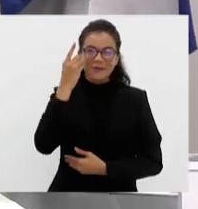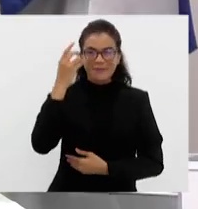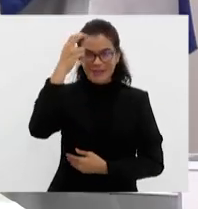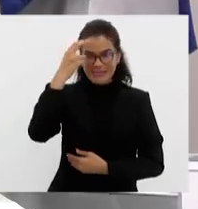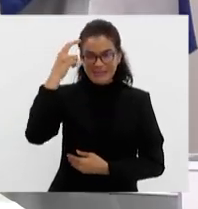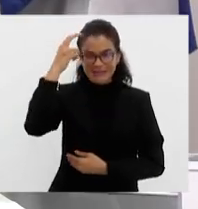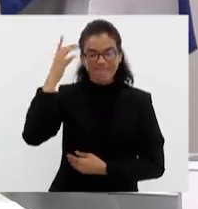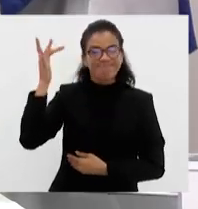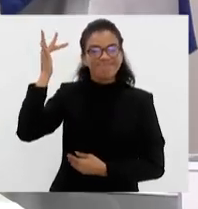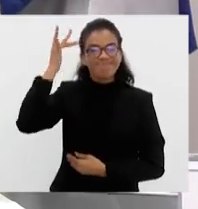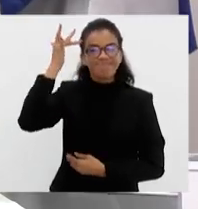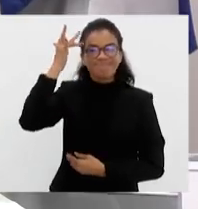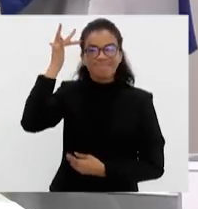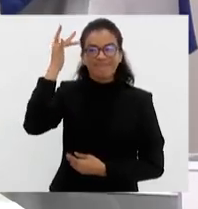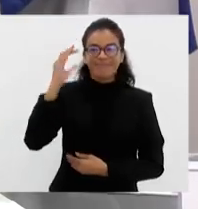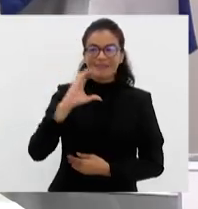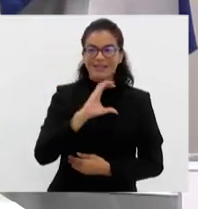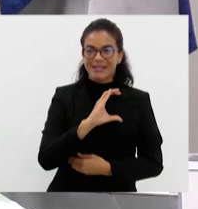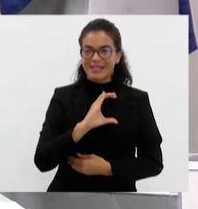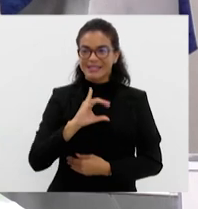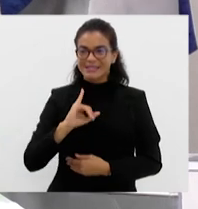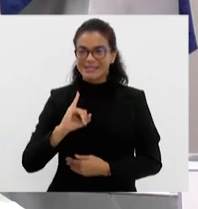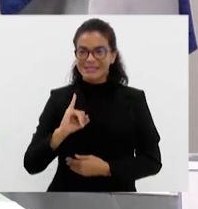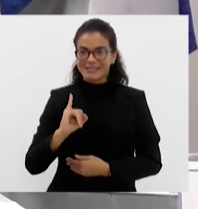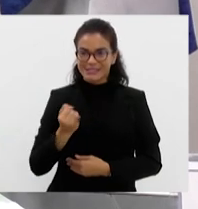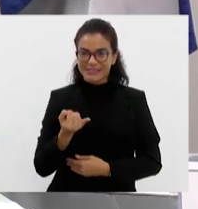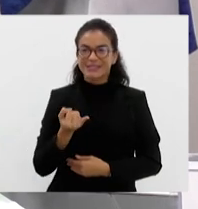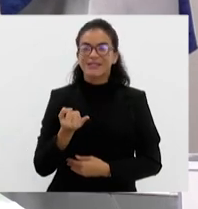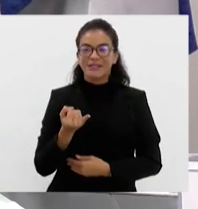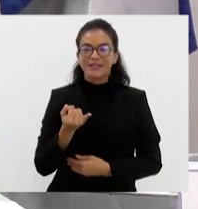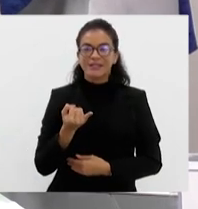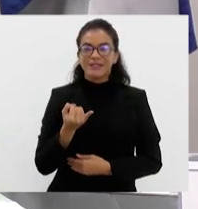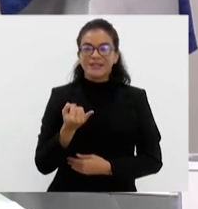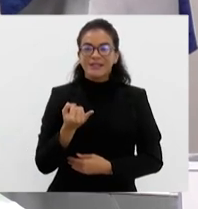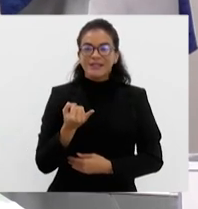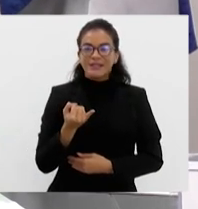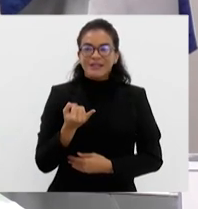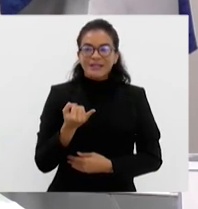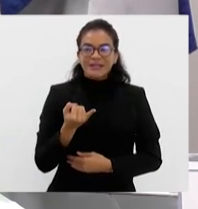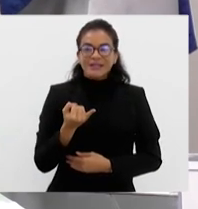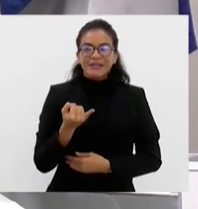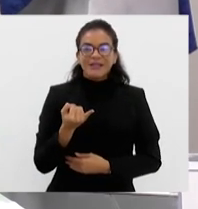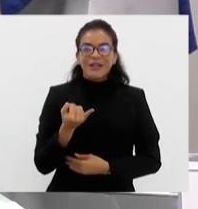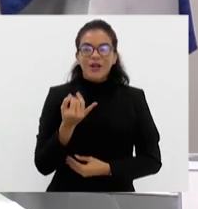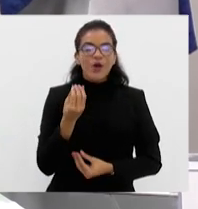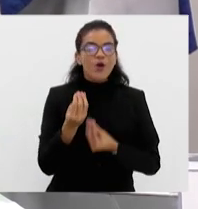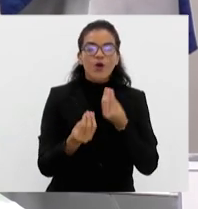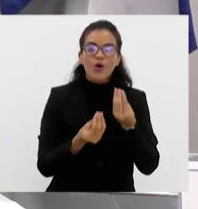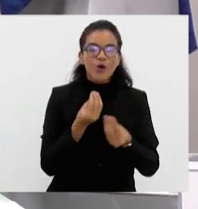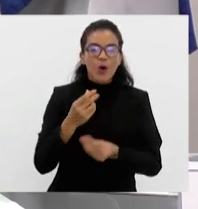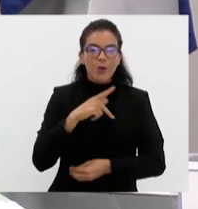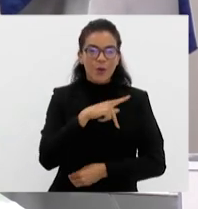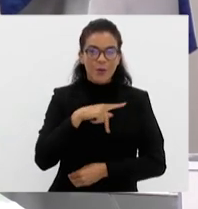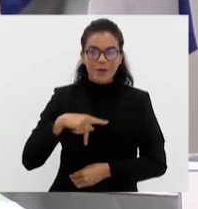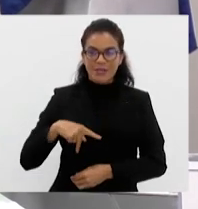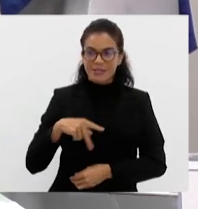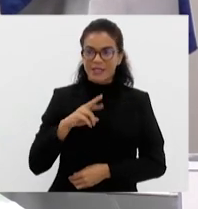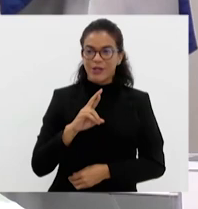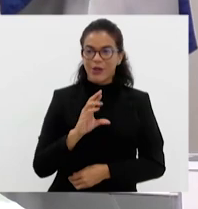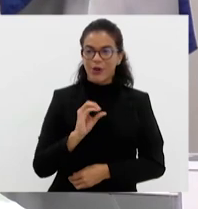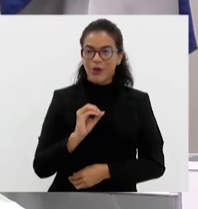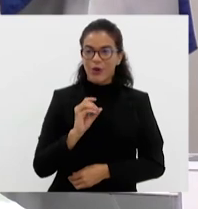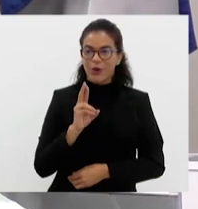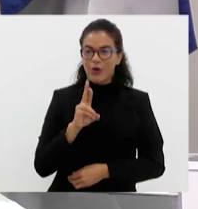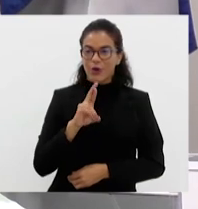de maturidade da CCJ aqui, também ressaltar a forma que o presidente Rodrigo Bacelar conduziu a matéria,